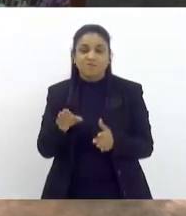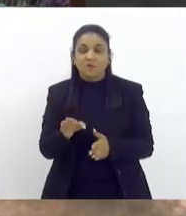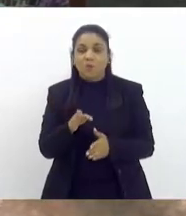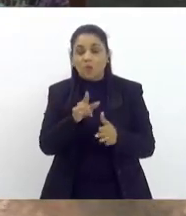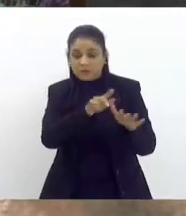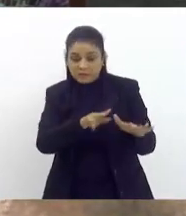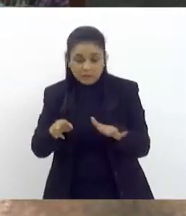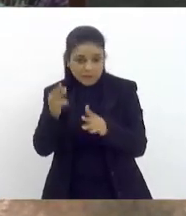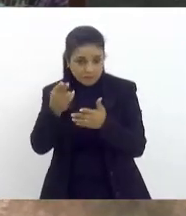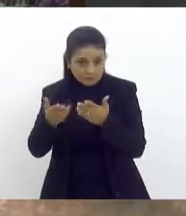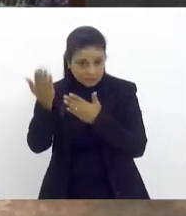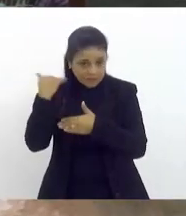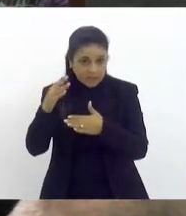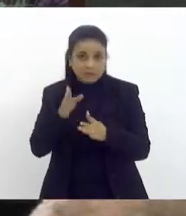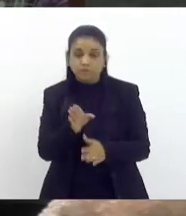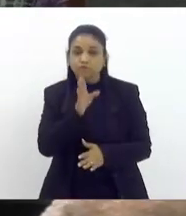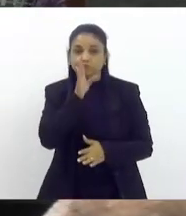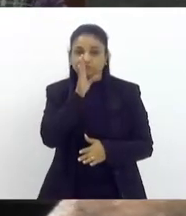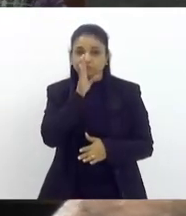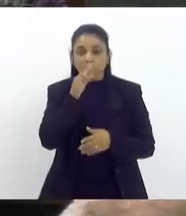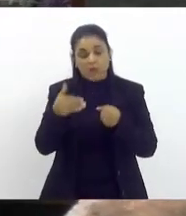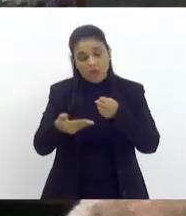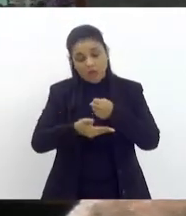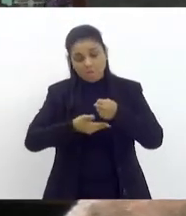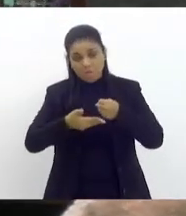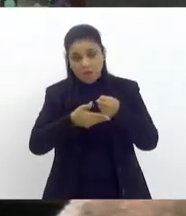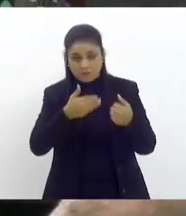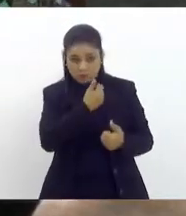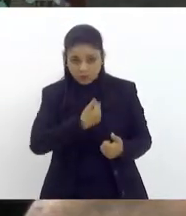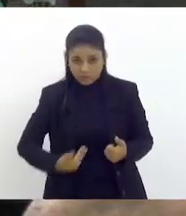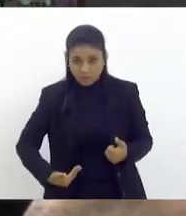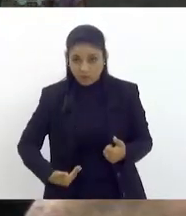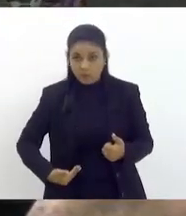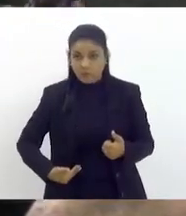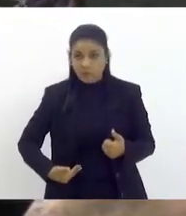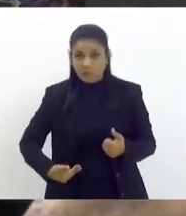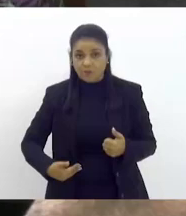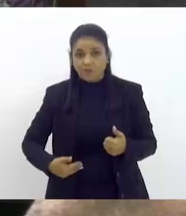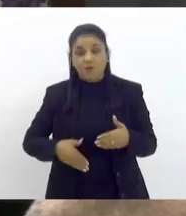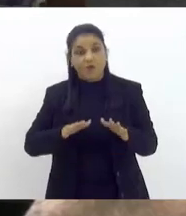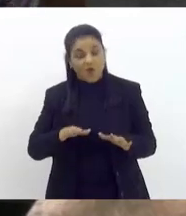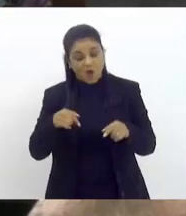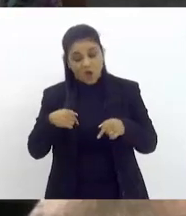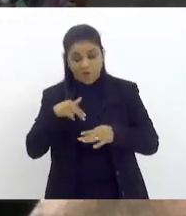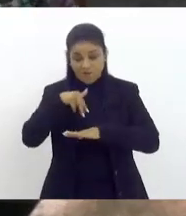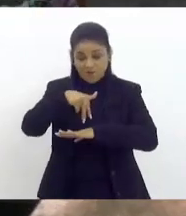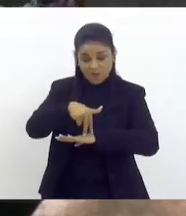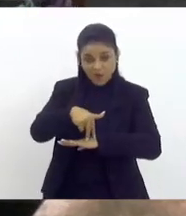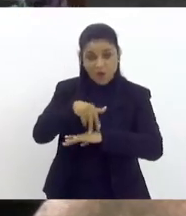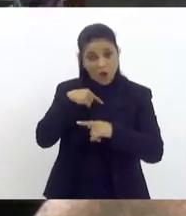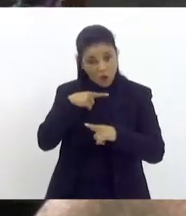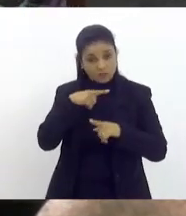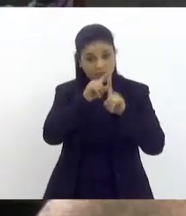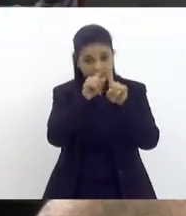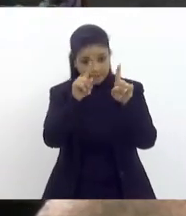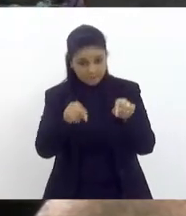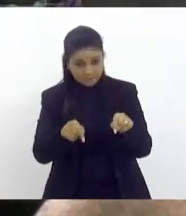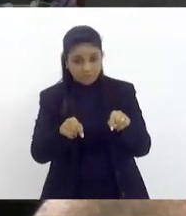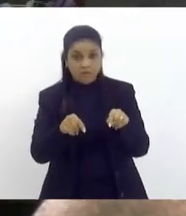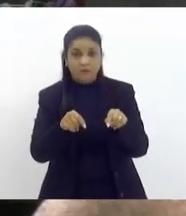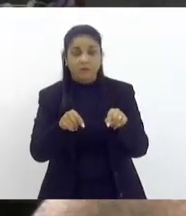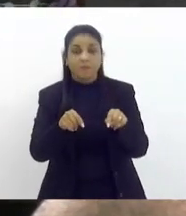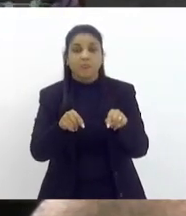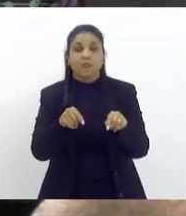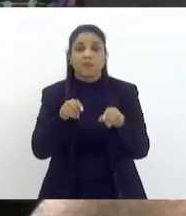da educação em boa parte da base do governo porque ninguém veio aqui e falou assim ó tem Servidor da educação administrativo